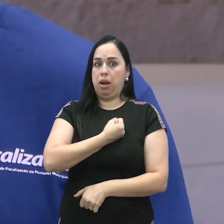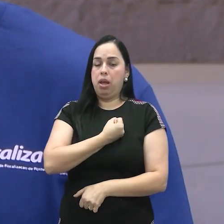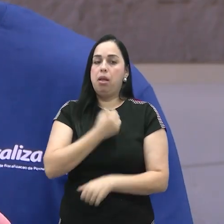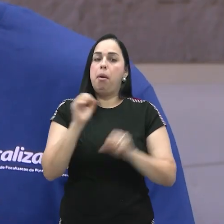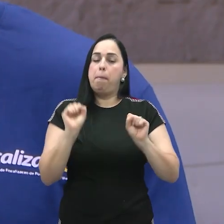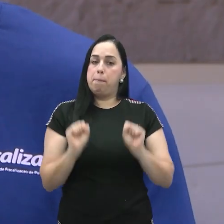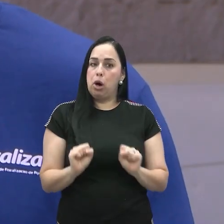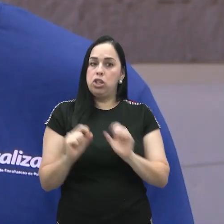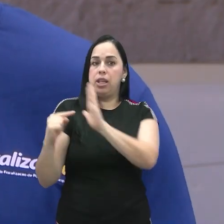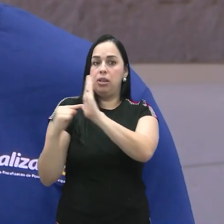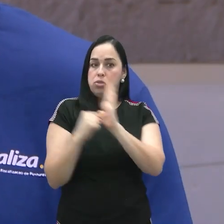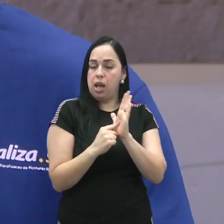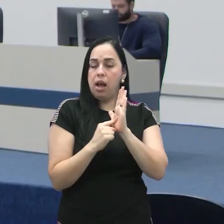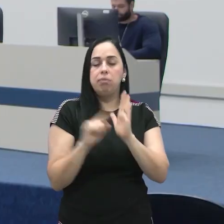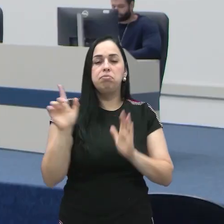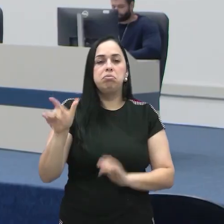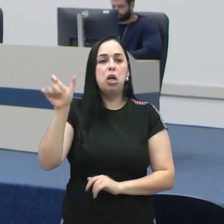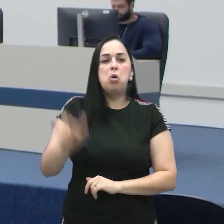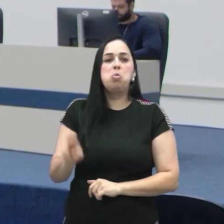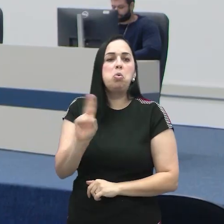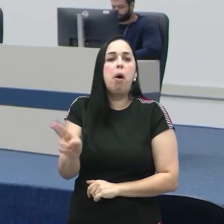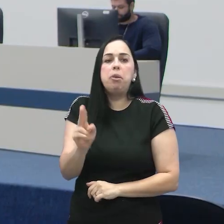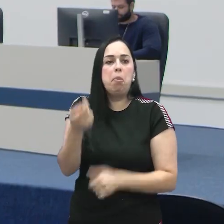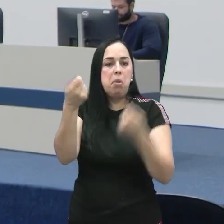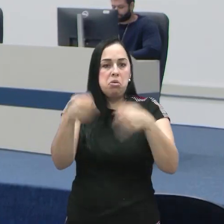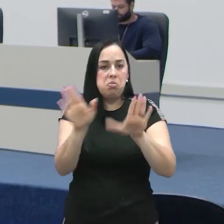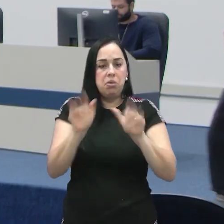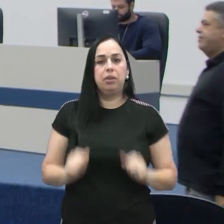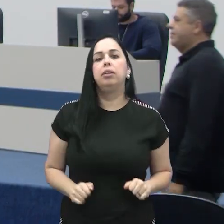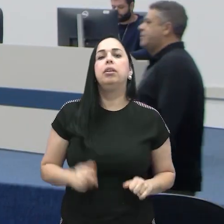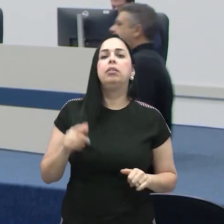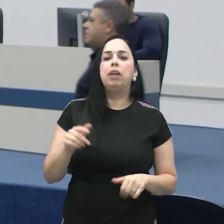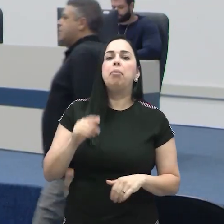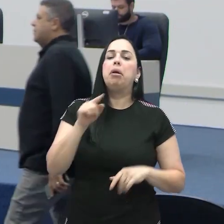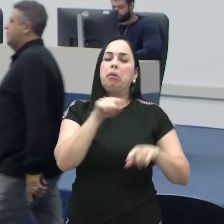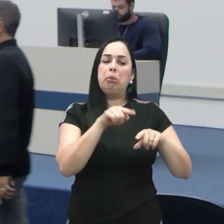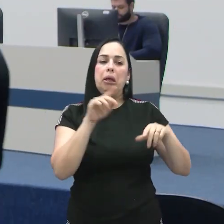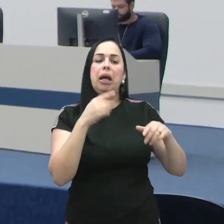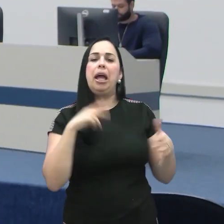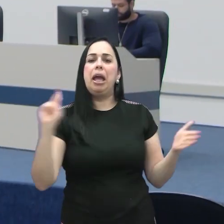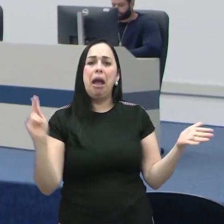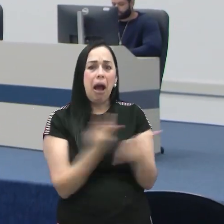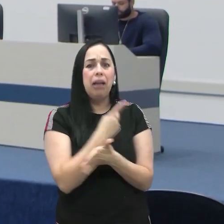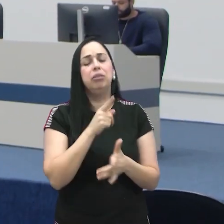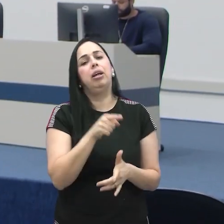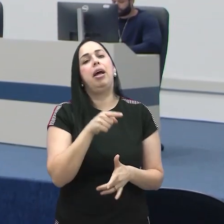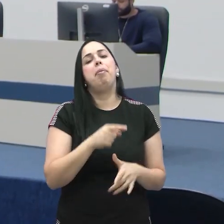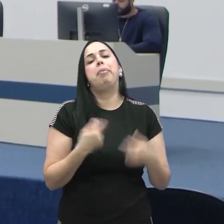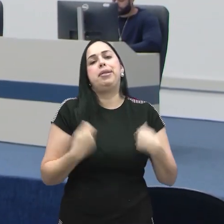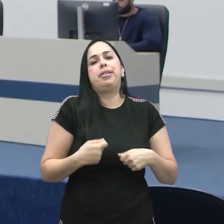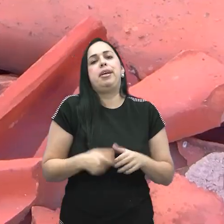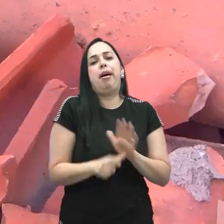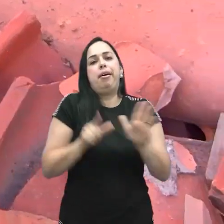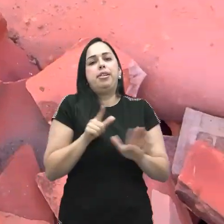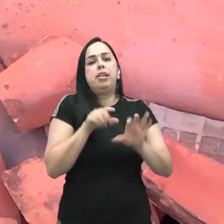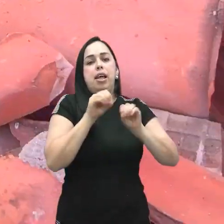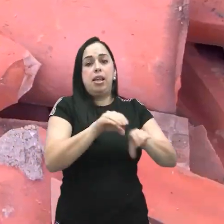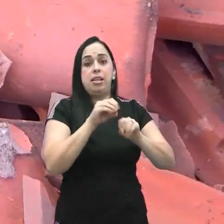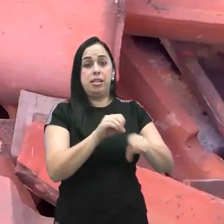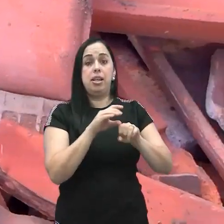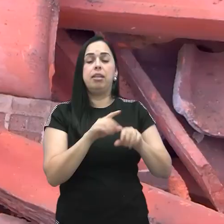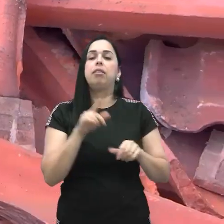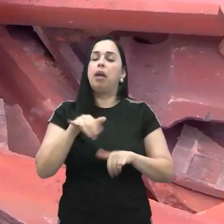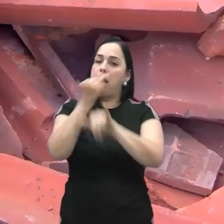denunciar, exercer o direito de cidadania. Para o vereador Renato Santiago, a prática ilegal é um problema de educação. Ele